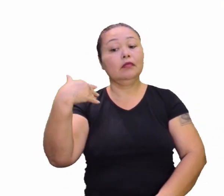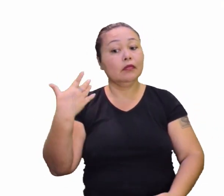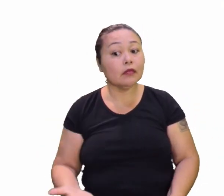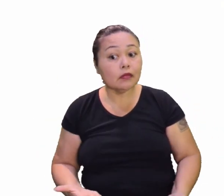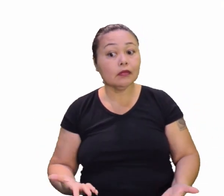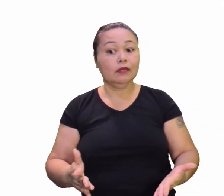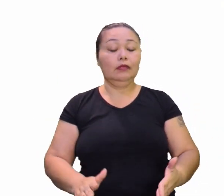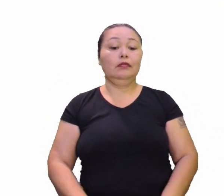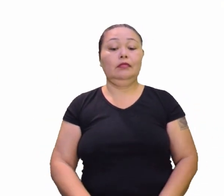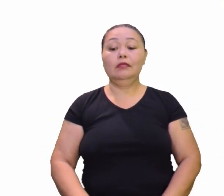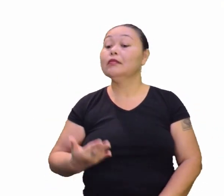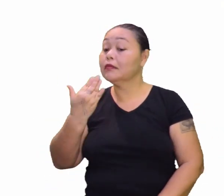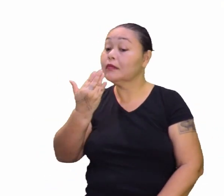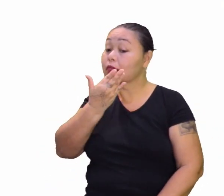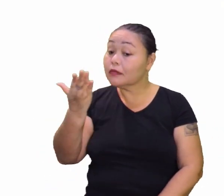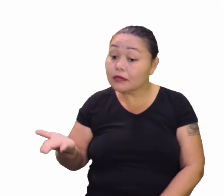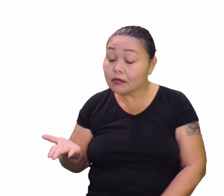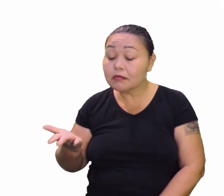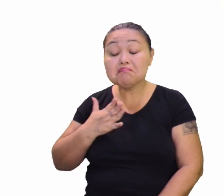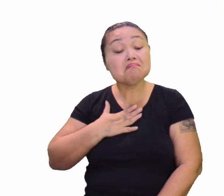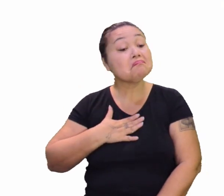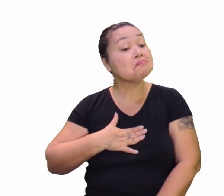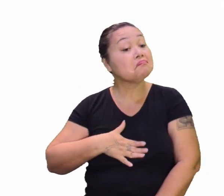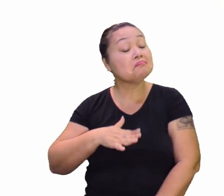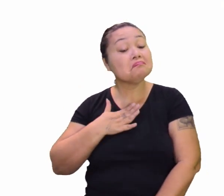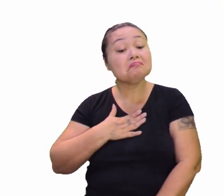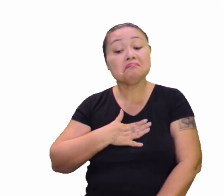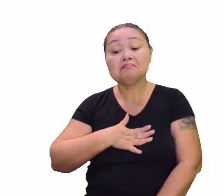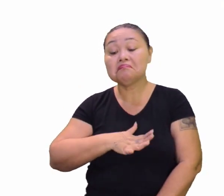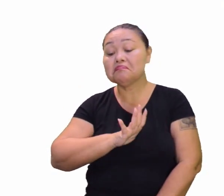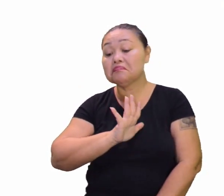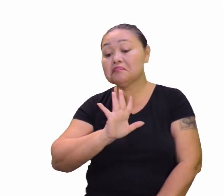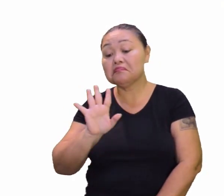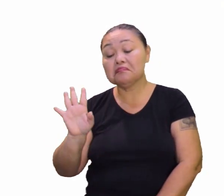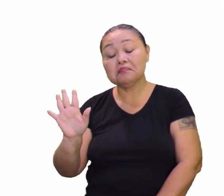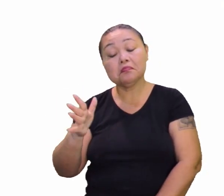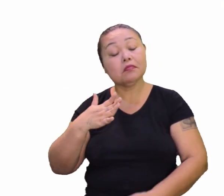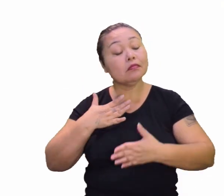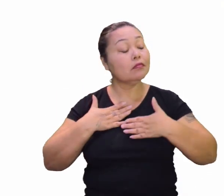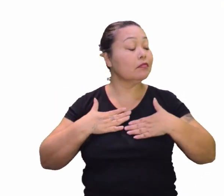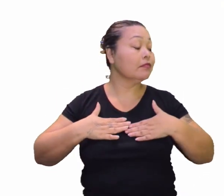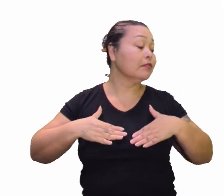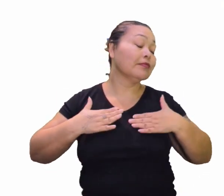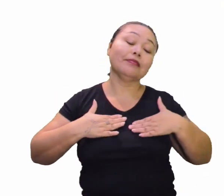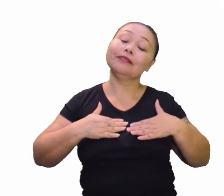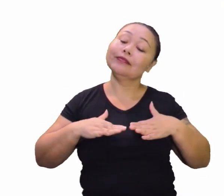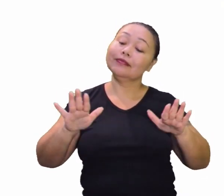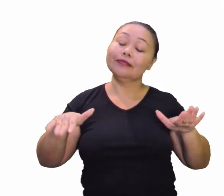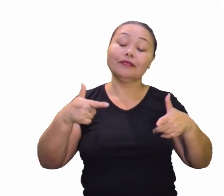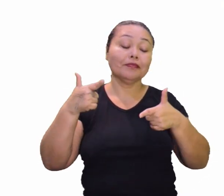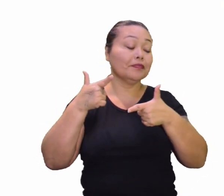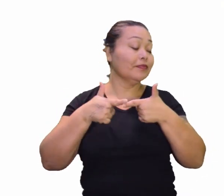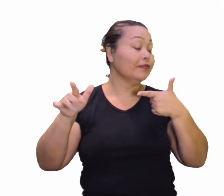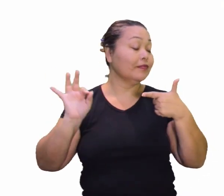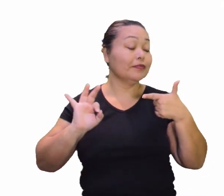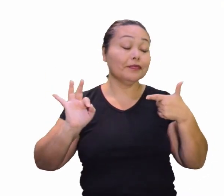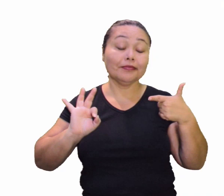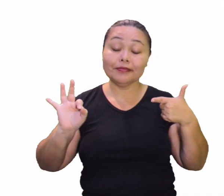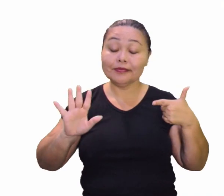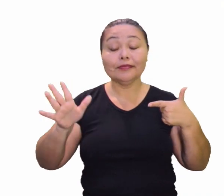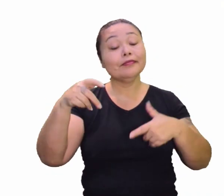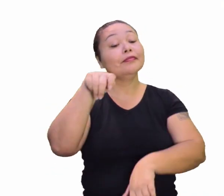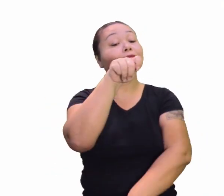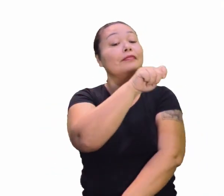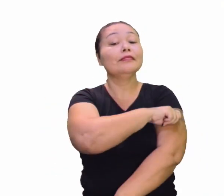do Guaporé. E aí, Rogério? Tranquilo, né? Tranquilo. suave na nave, Isso mesmo. sem problema nenhum.